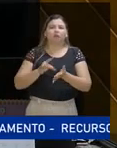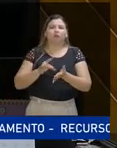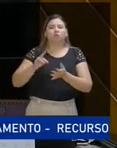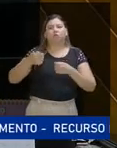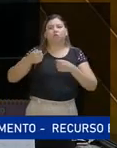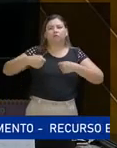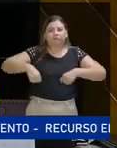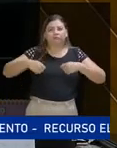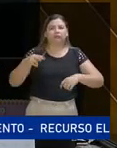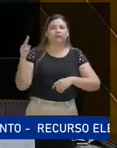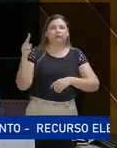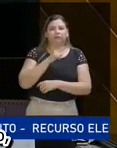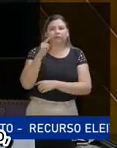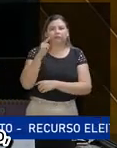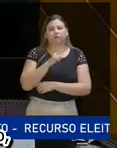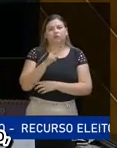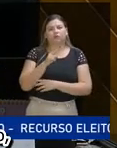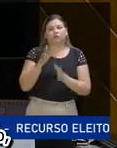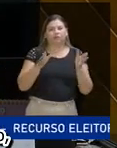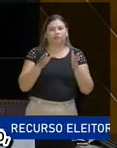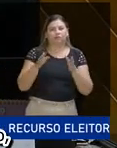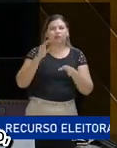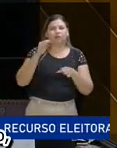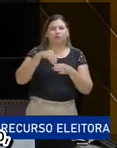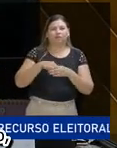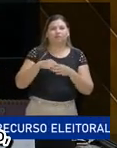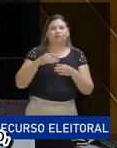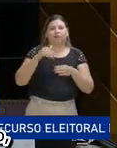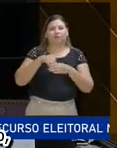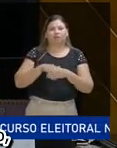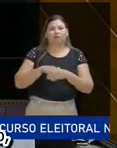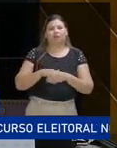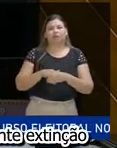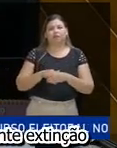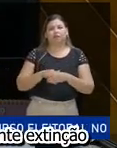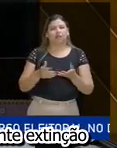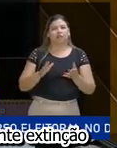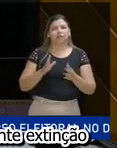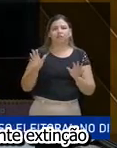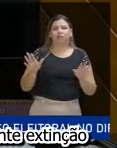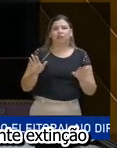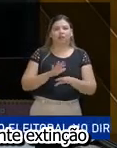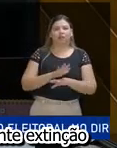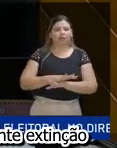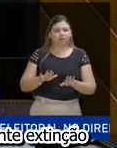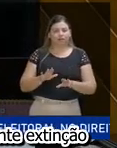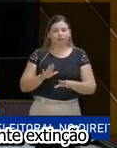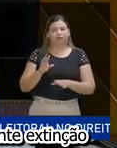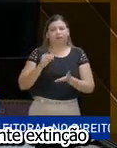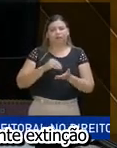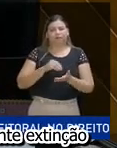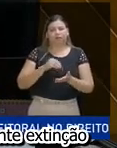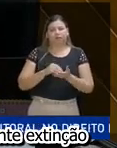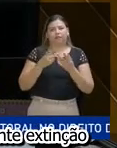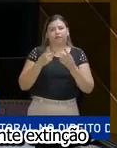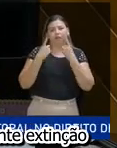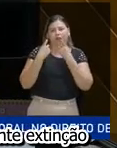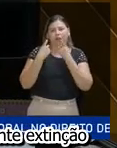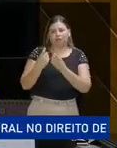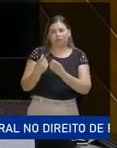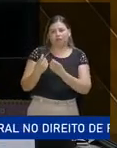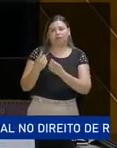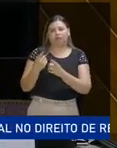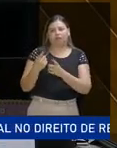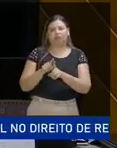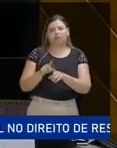em uma eleição, o processo se torna desnecessário e inadequado, resultando numa falta de interesse processual e consequente